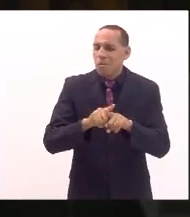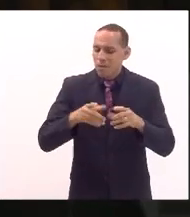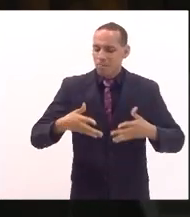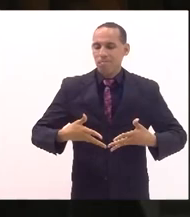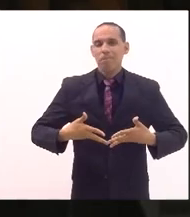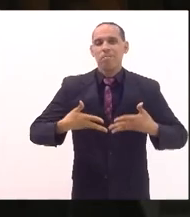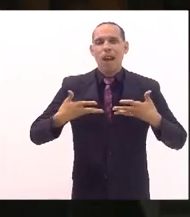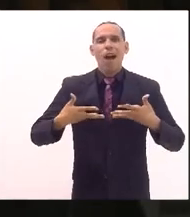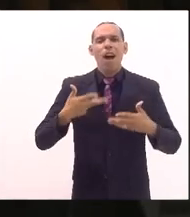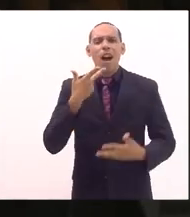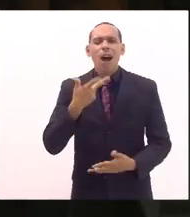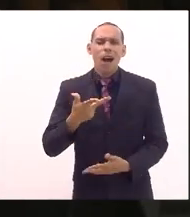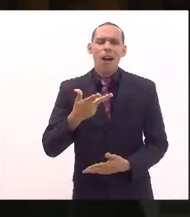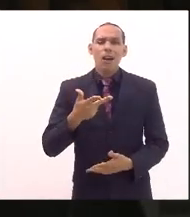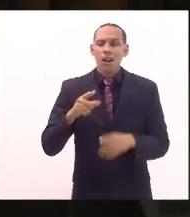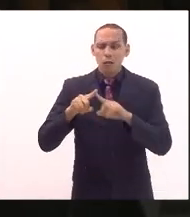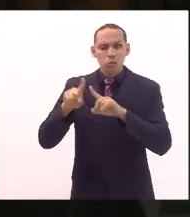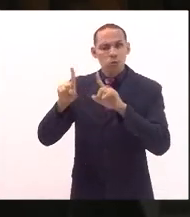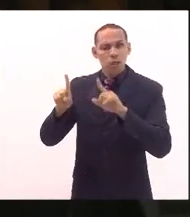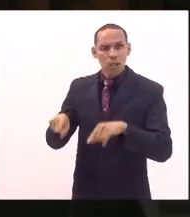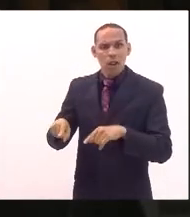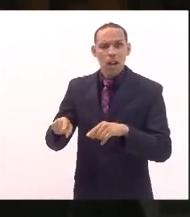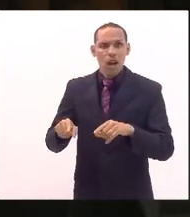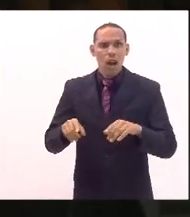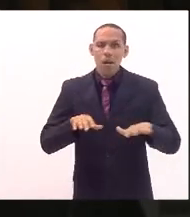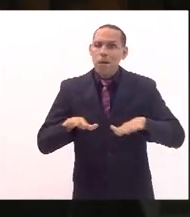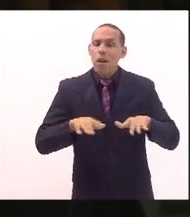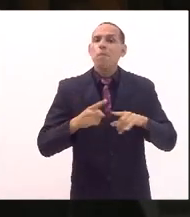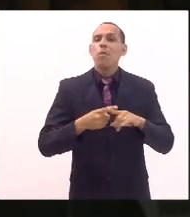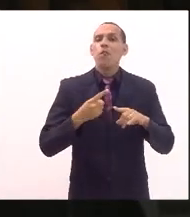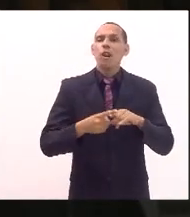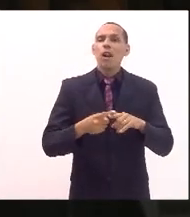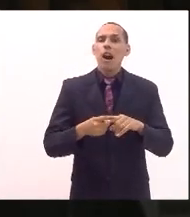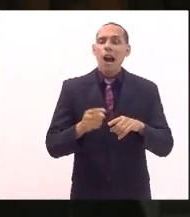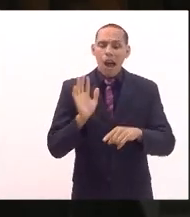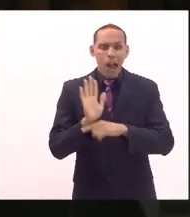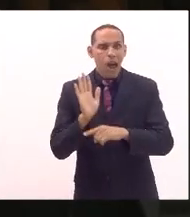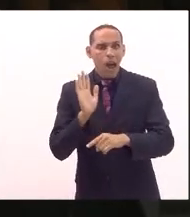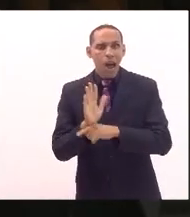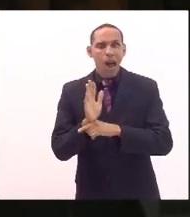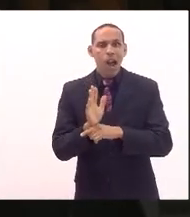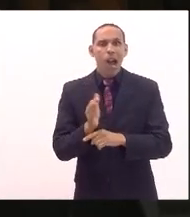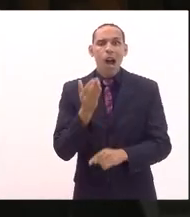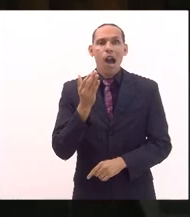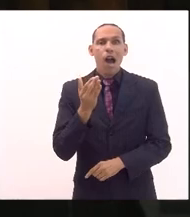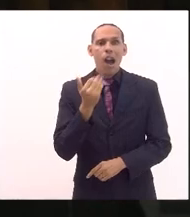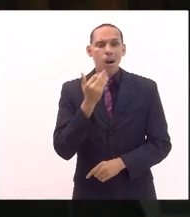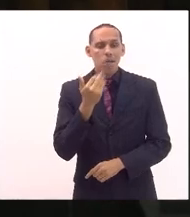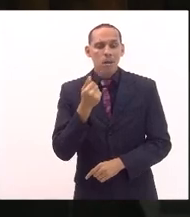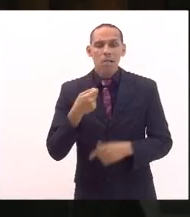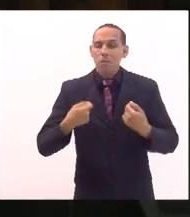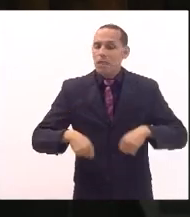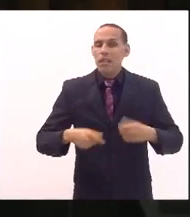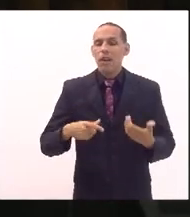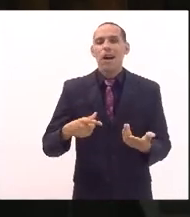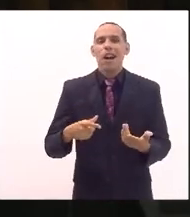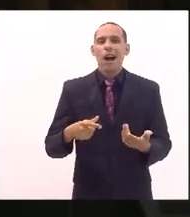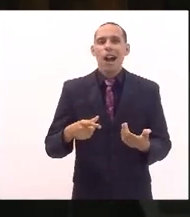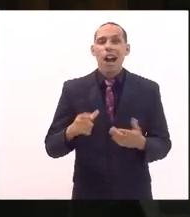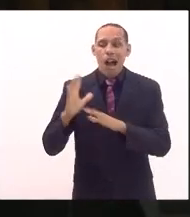os funcionários da Faetec estão se mobilizando porque querem o auxílio-alimentação são a única carreira da Ciência e Tecnologia